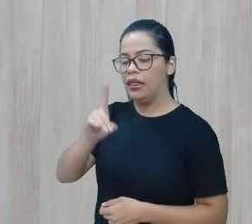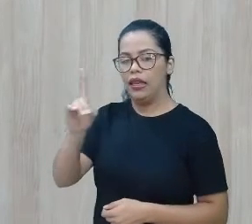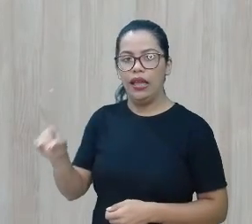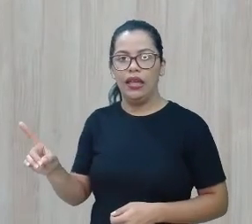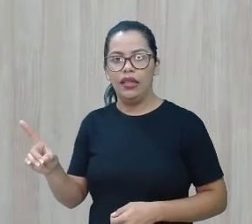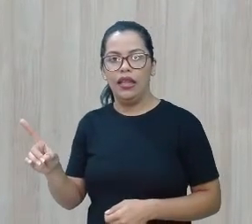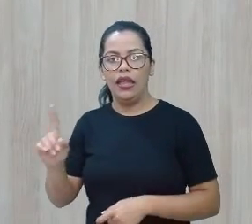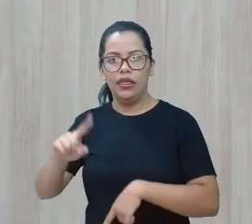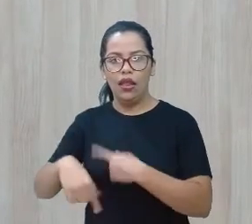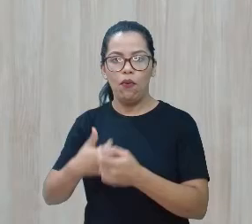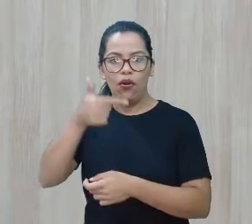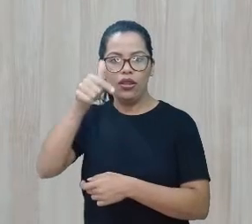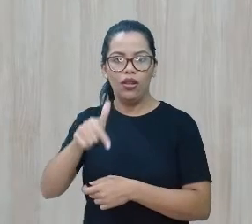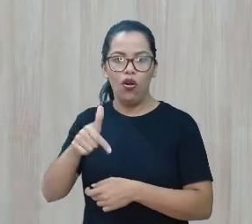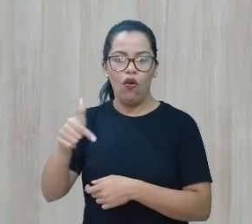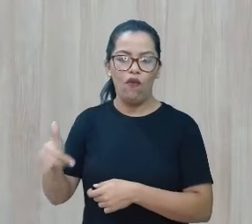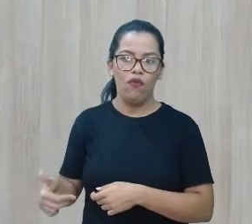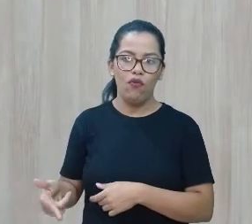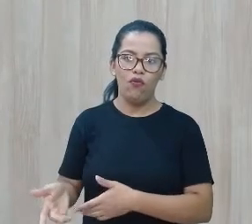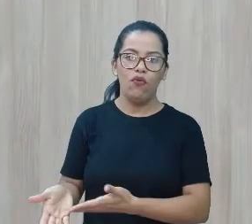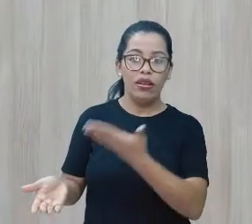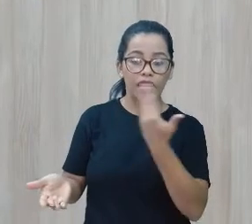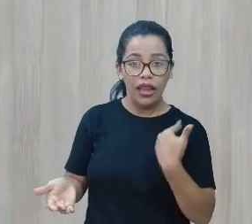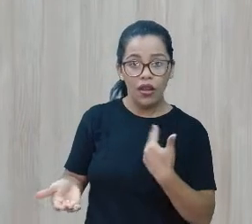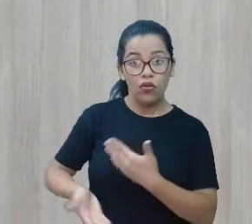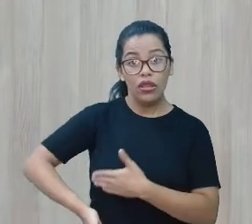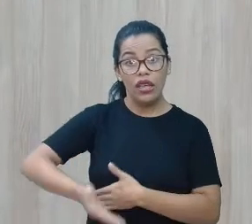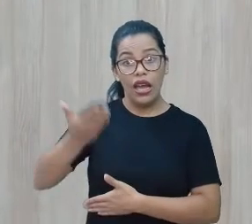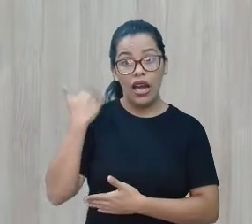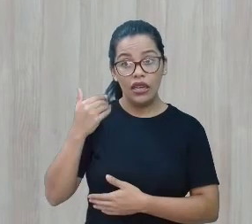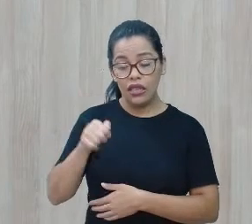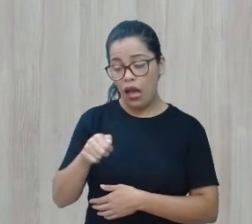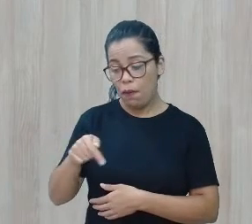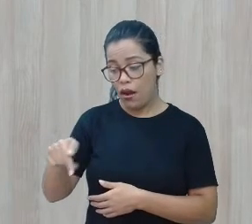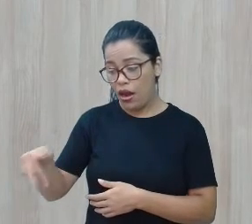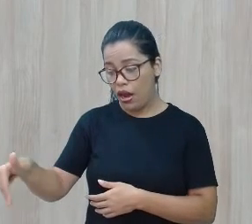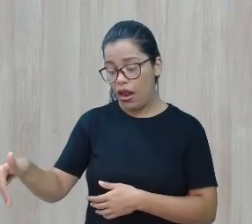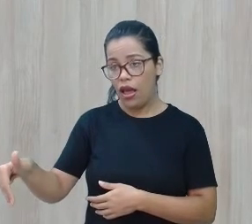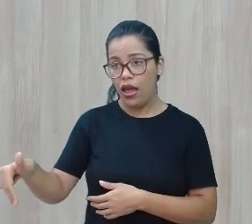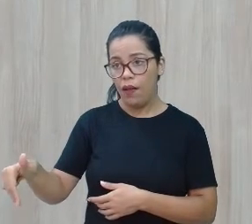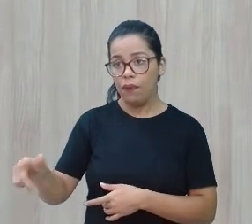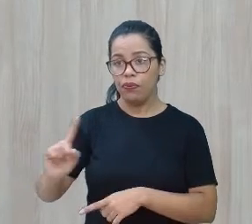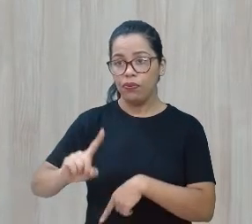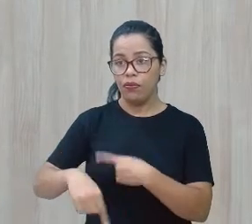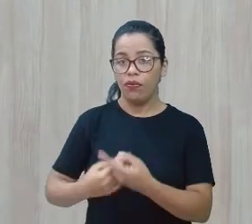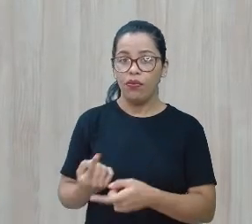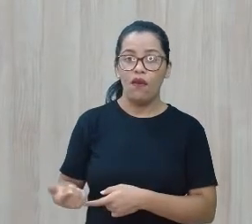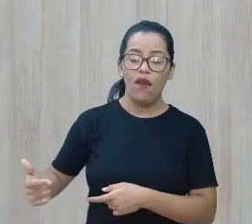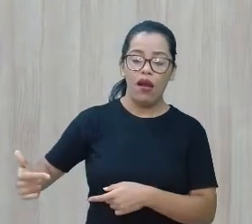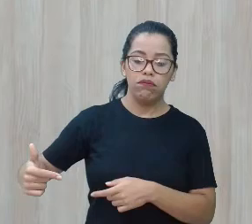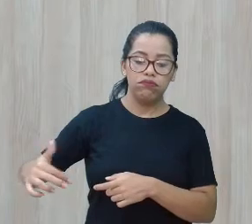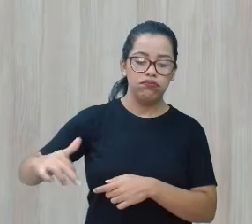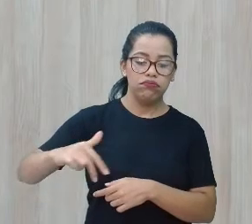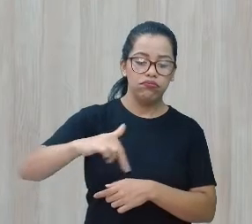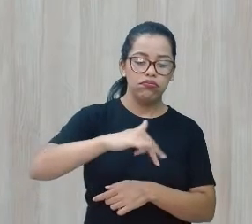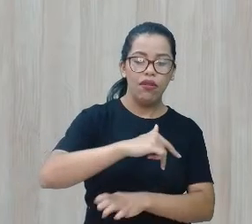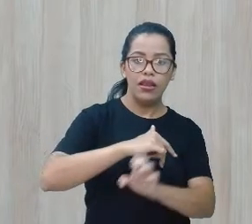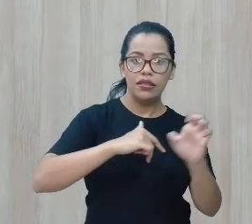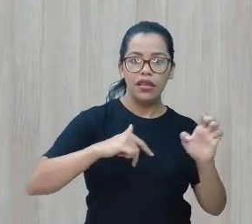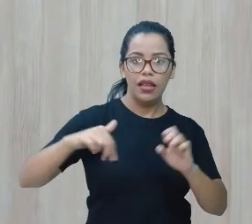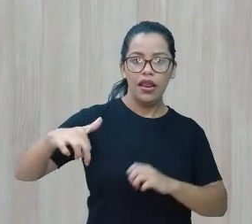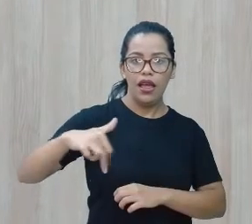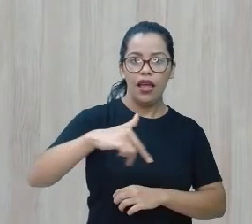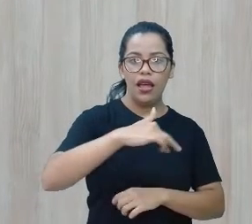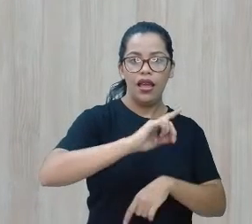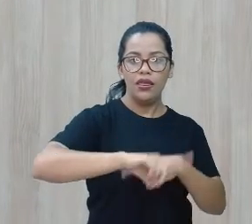a ordem do quadro anterior. Aí ele vai repetir essa, que é para a direita, ele vai vir para cá. Aí depois ele faz, ande para a esquerda, aí ele vai vir para cá. Repita o